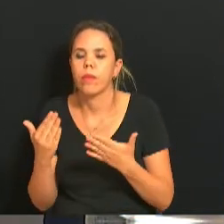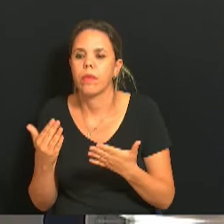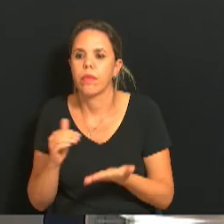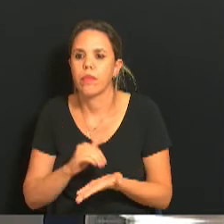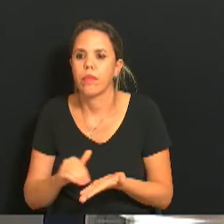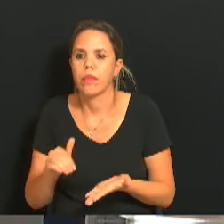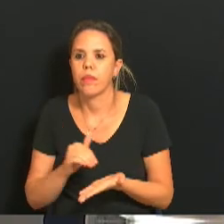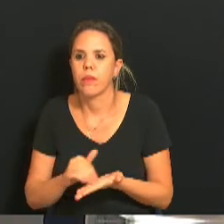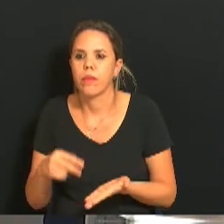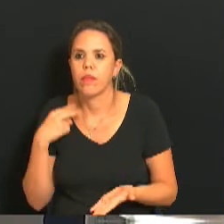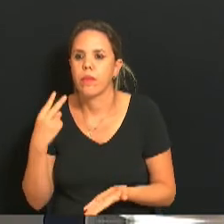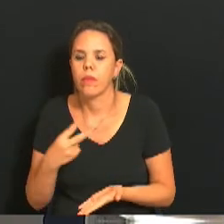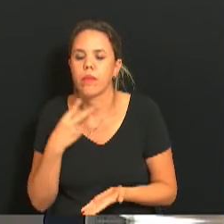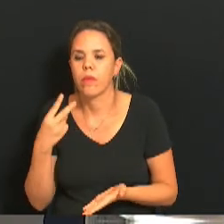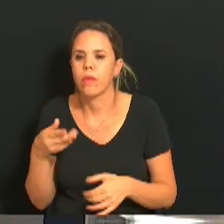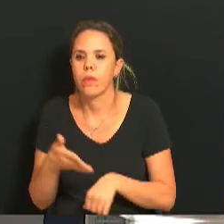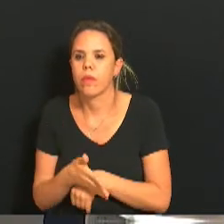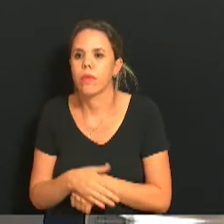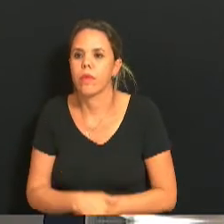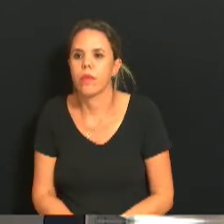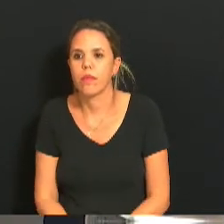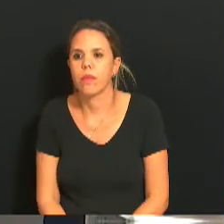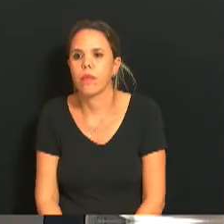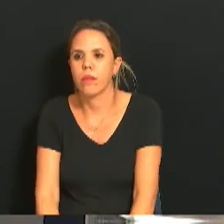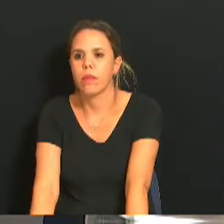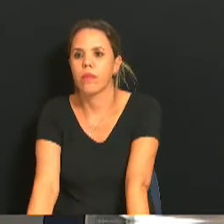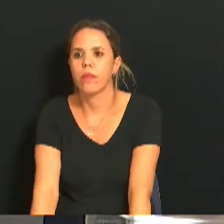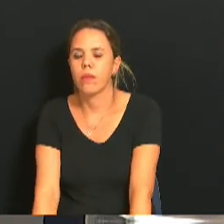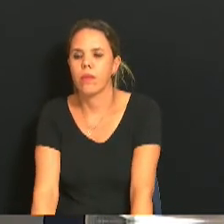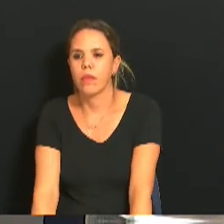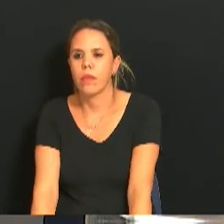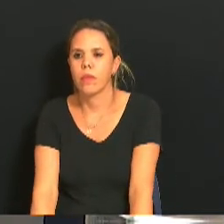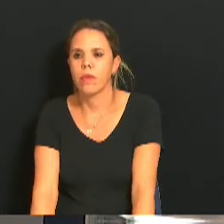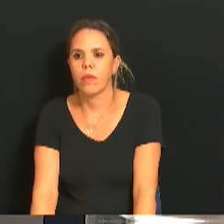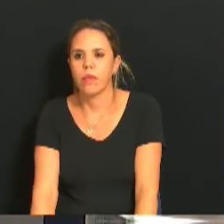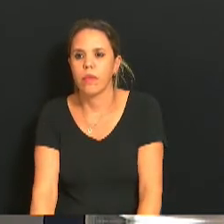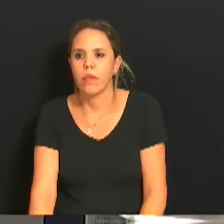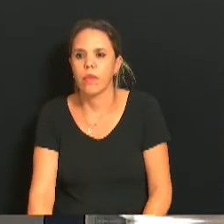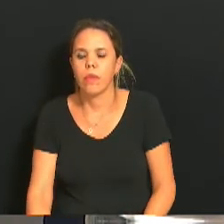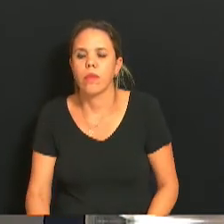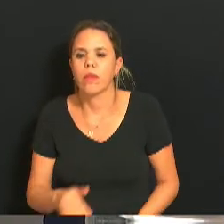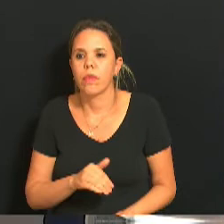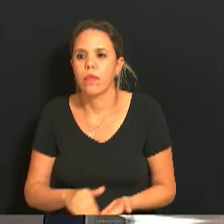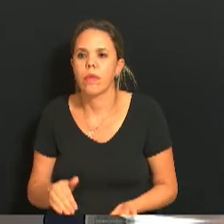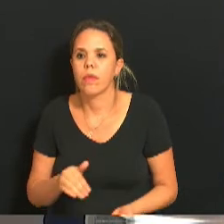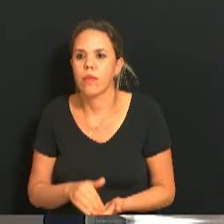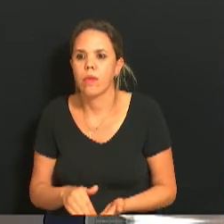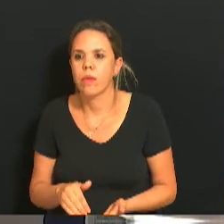de imediato vereadores que participaram ao Vereador ao secretário